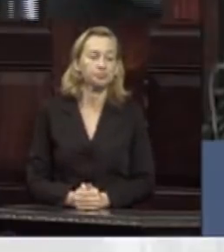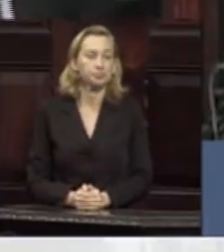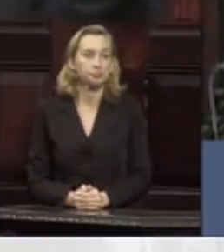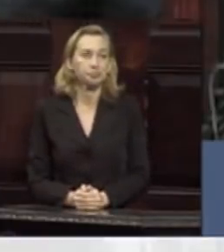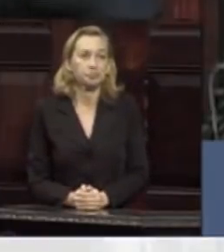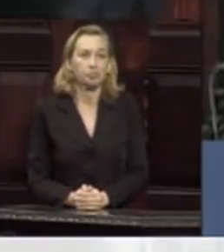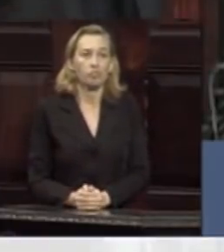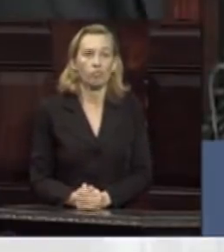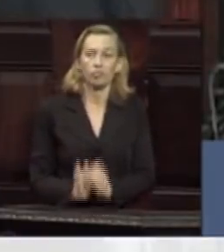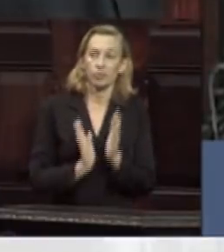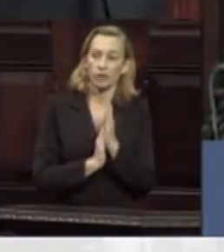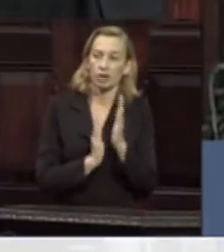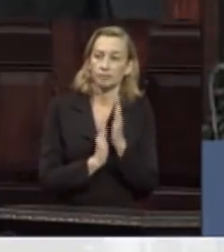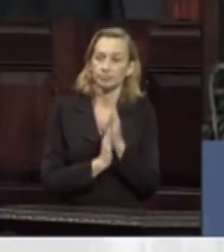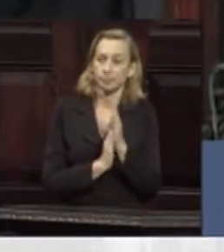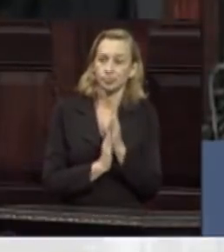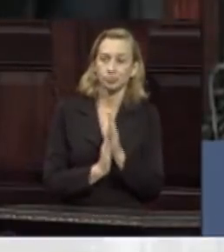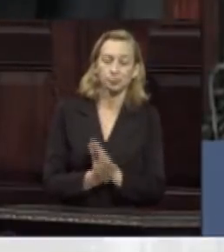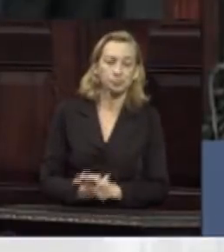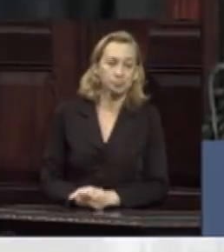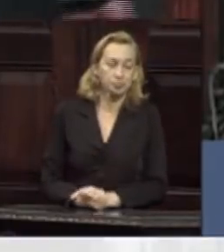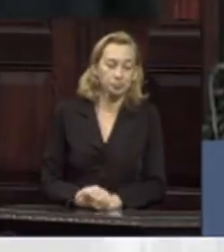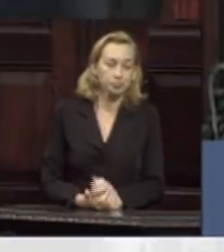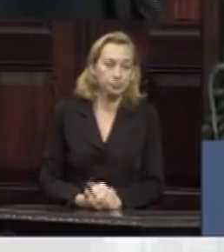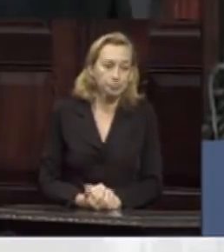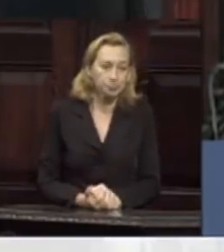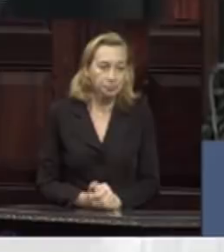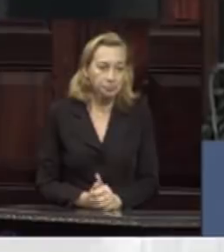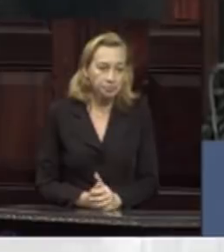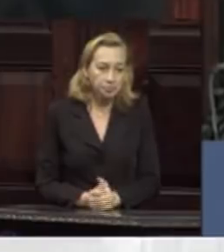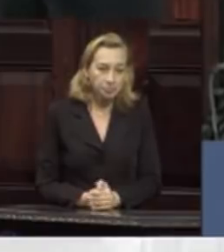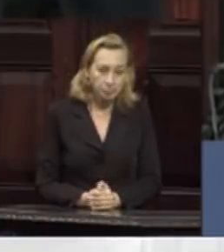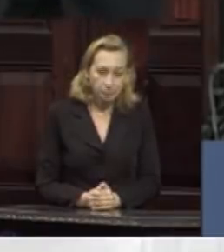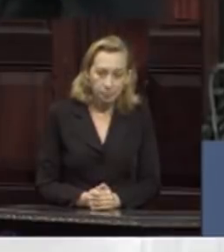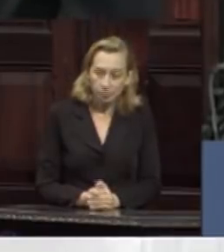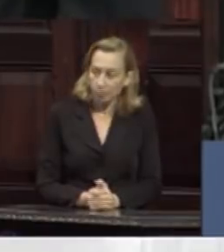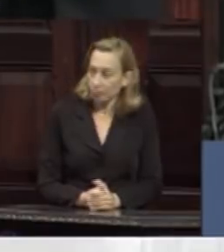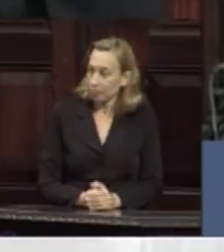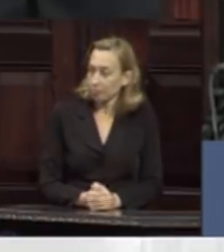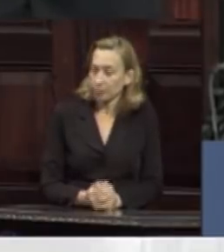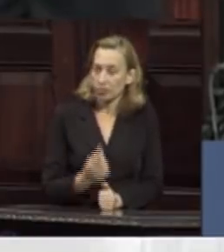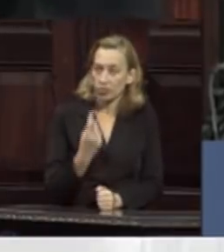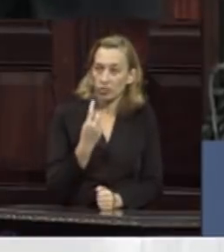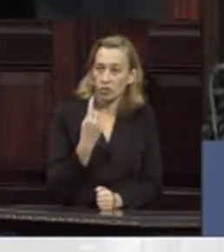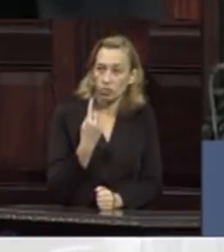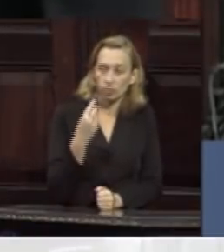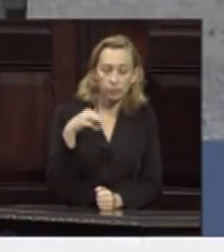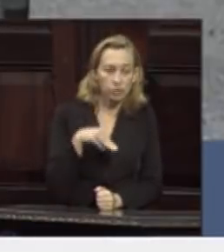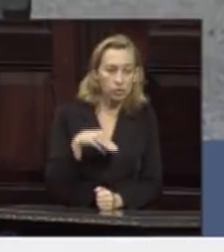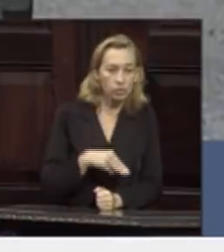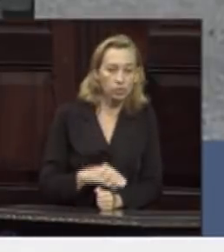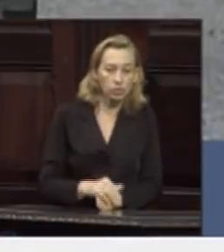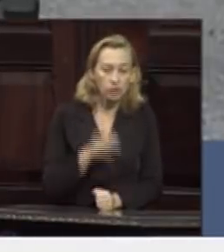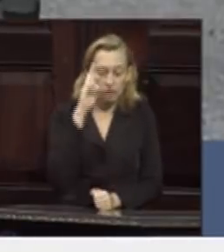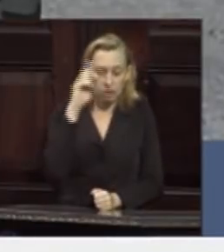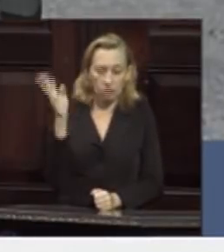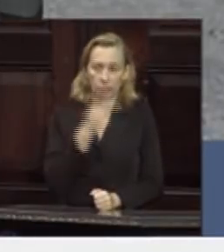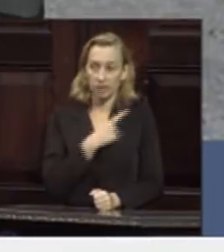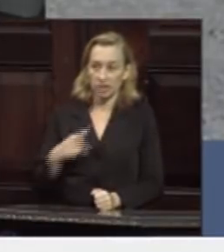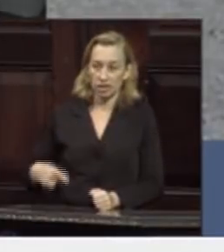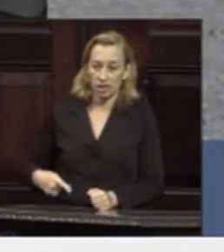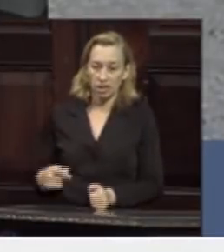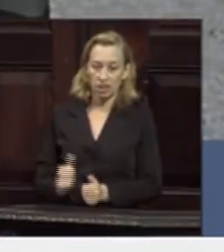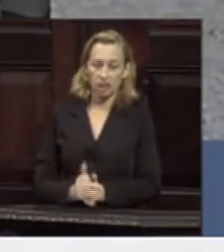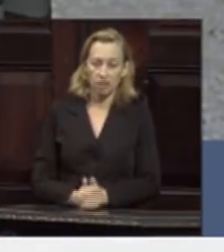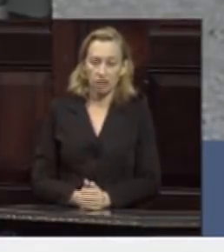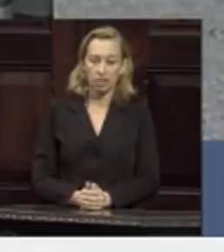Deputado Waldeck, em seguida, doutor Julianelli, Paulo Ramos e Mink. 1 minuto para cada um. Senhor presidente, primeiro,